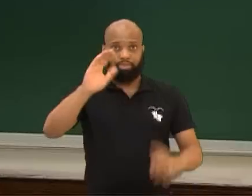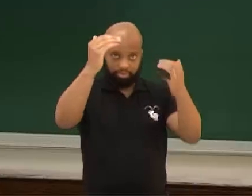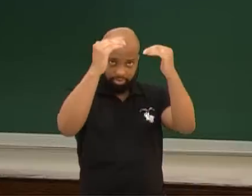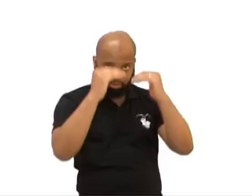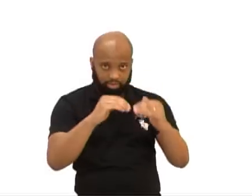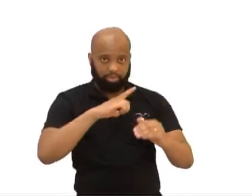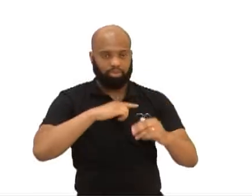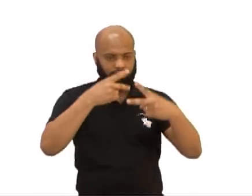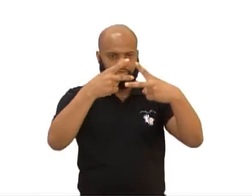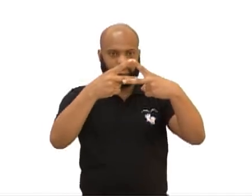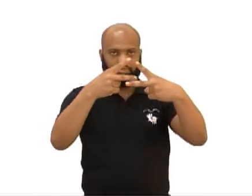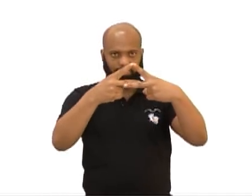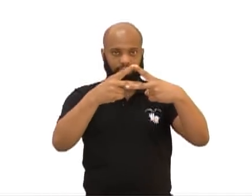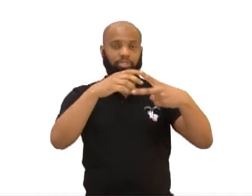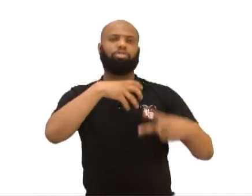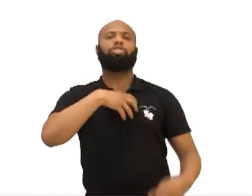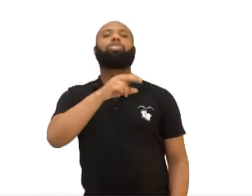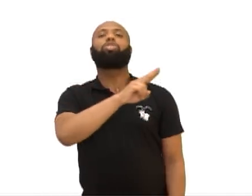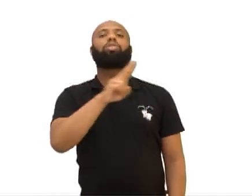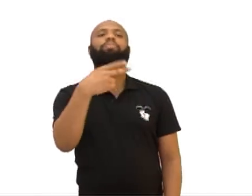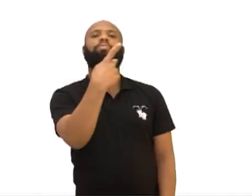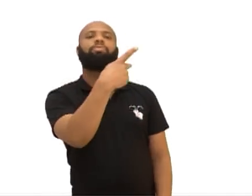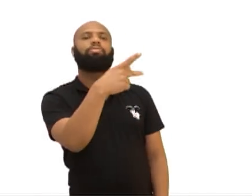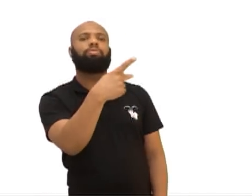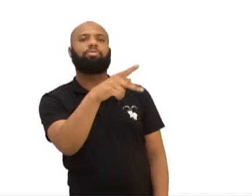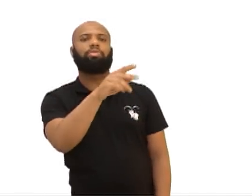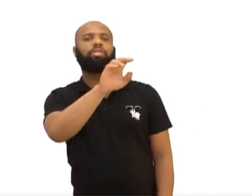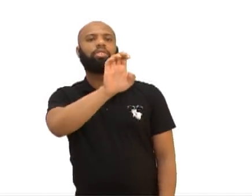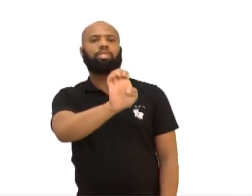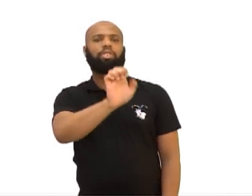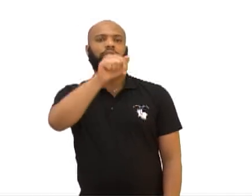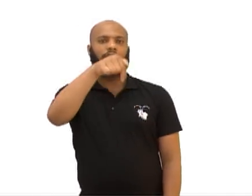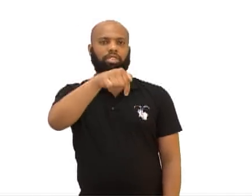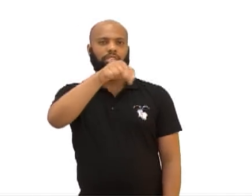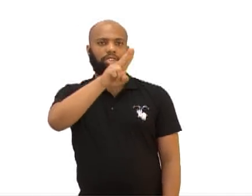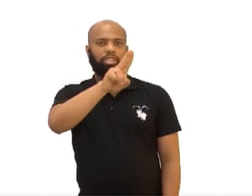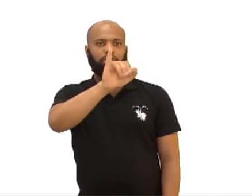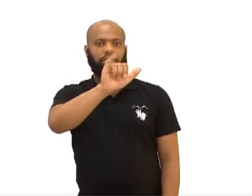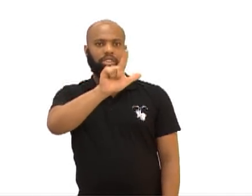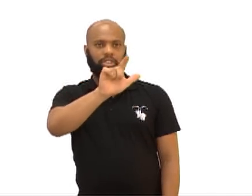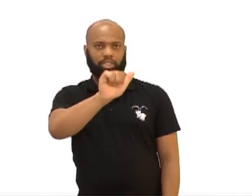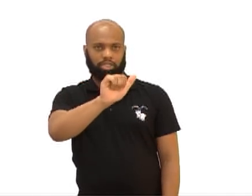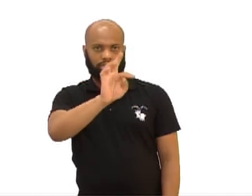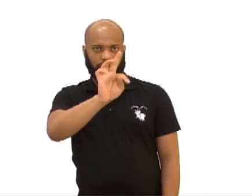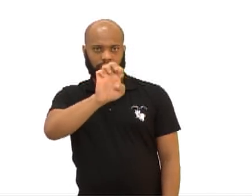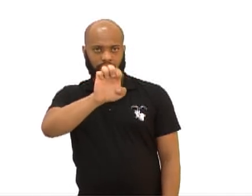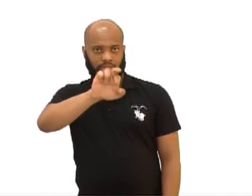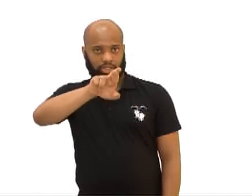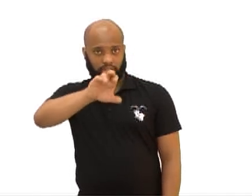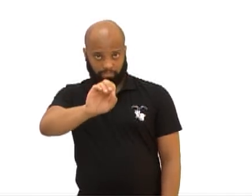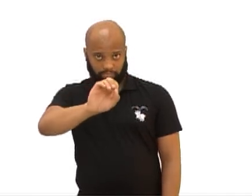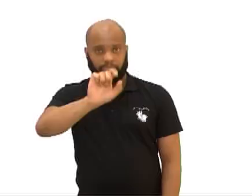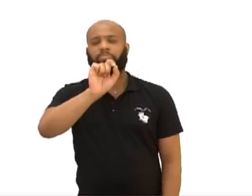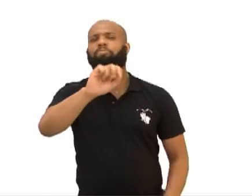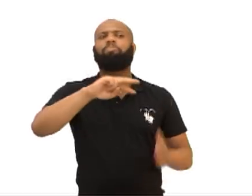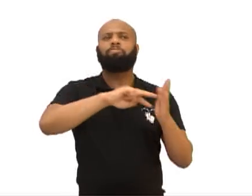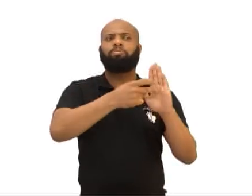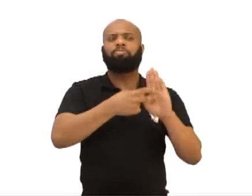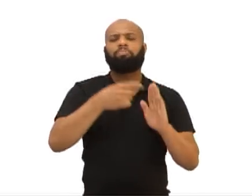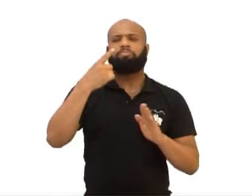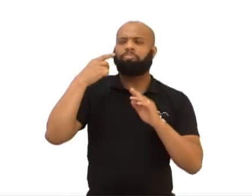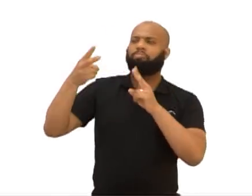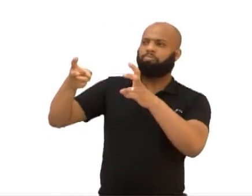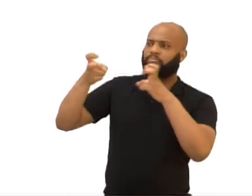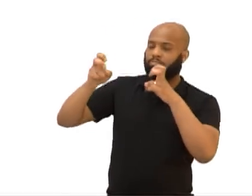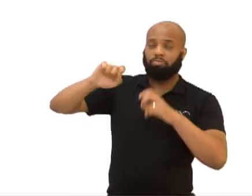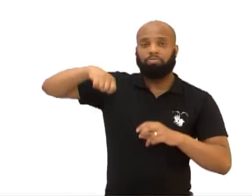gente tem um triângulo equilátero. Vocês já estudaram o triângulo equilátero. O que é esse triângulo equilátero? O que você observa em